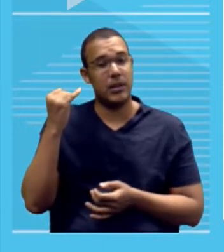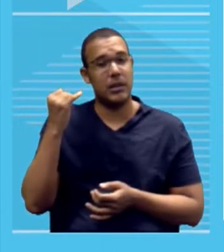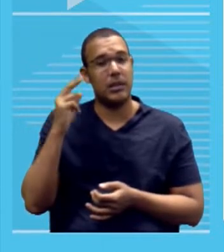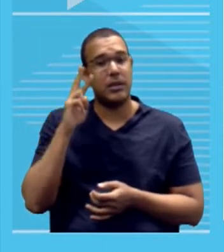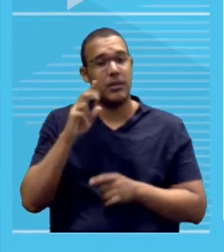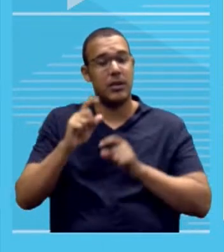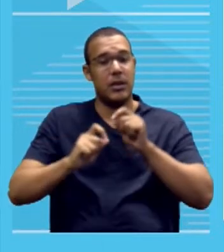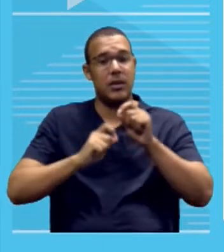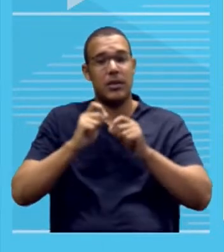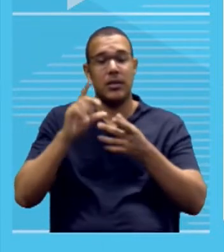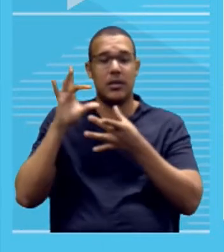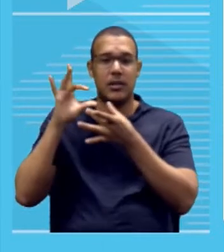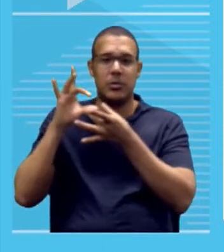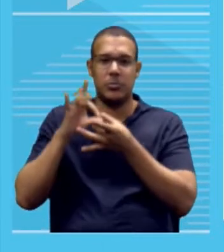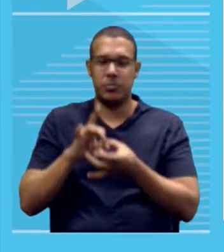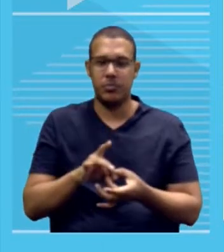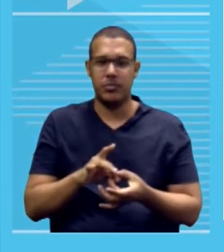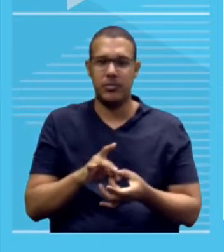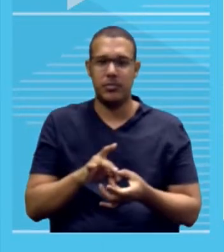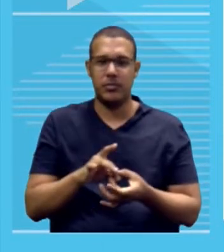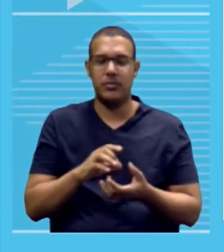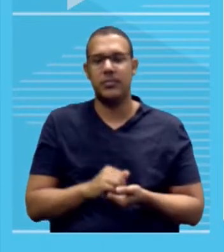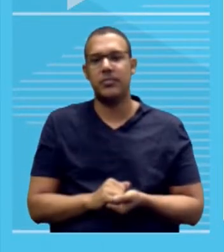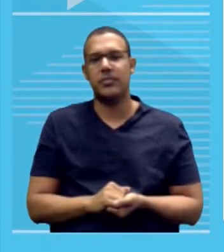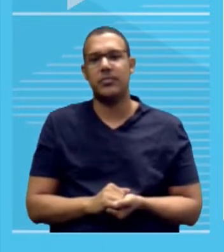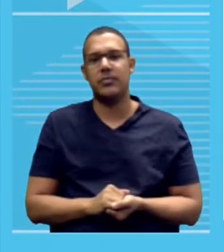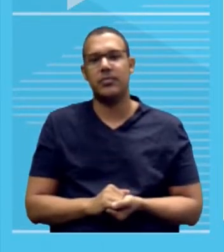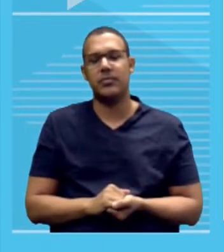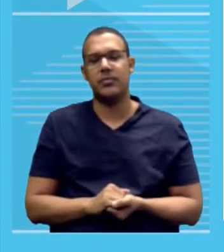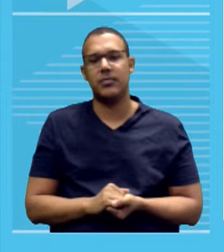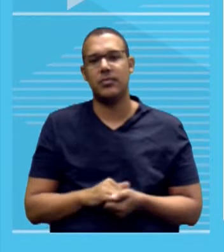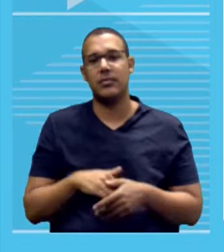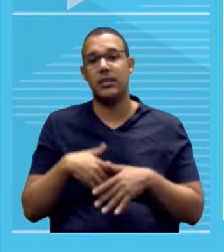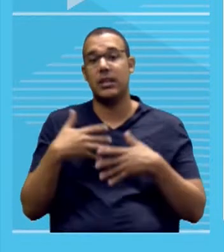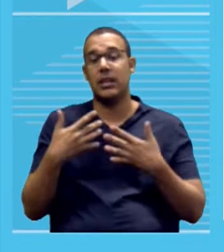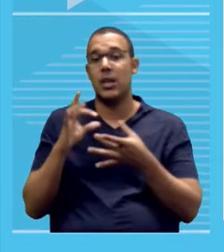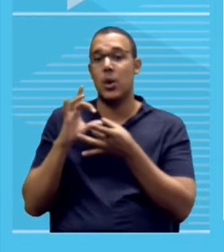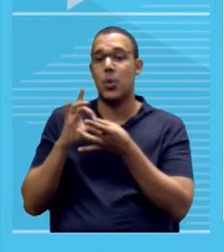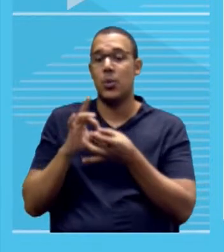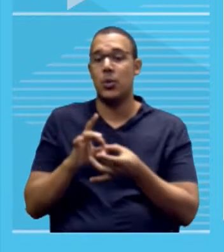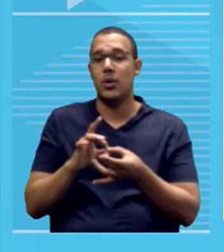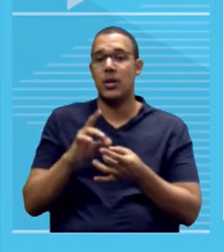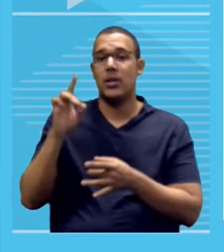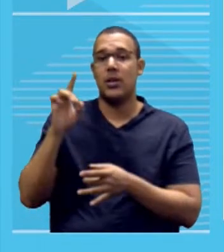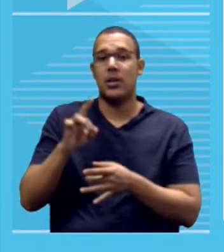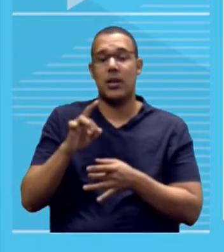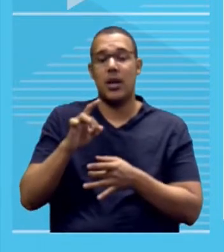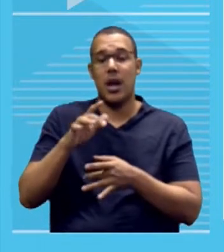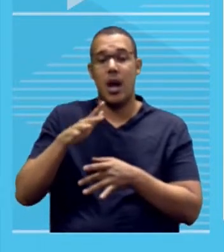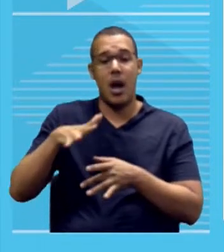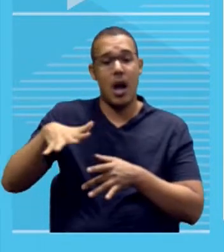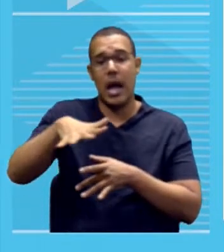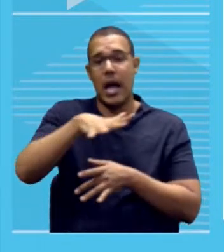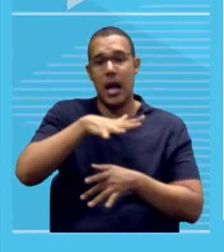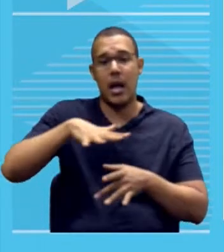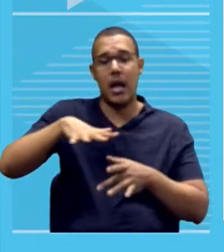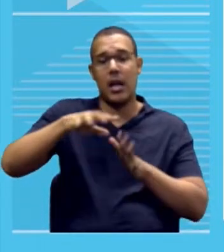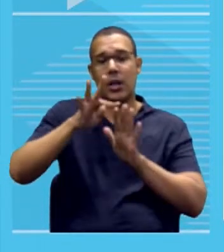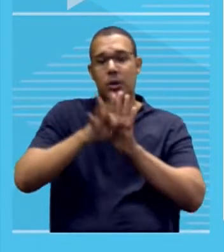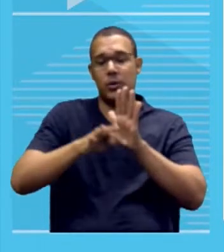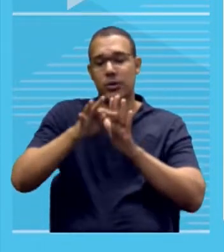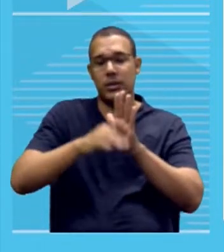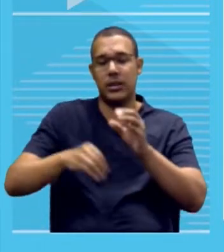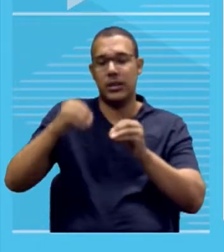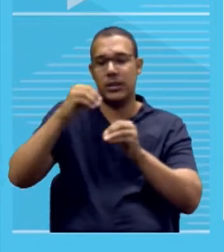contexto eu sei o que é o texto e o contexto é está ao redor do texto como